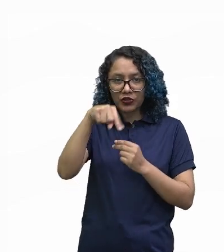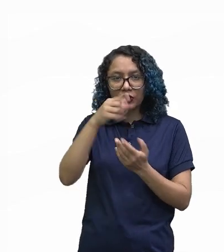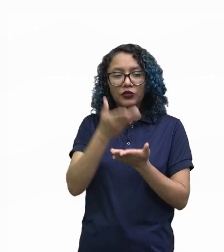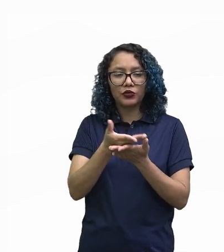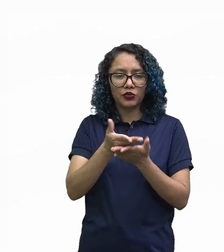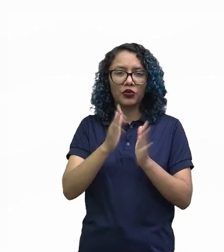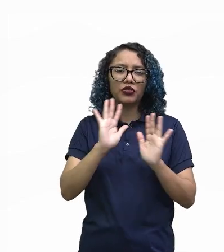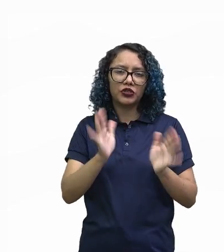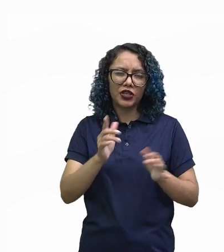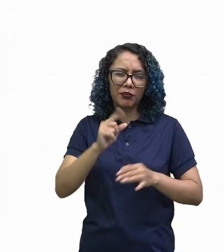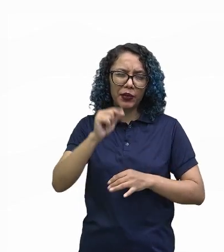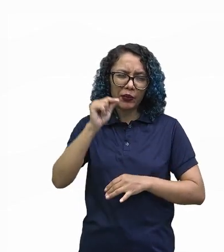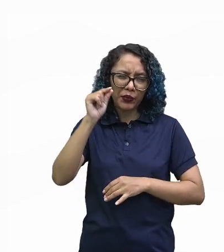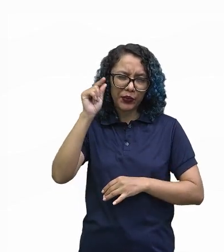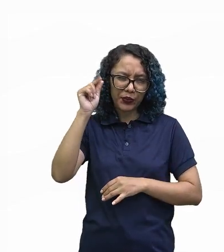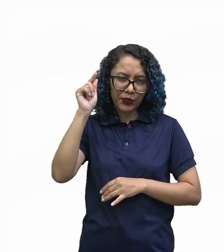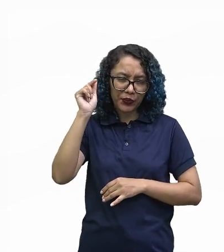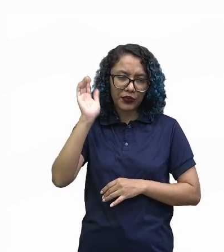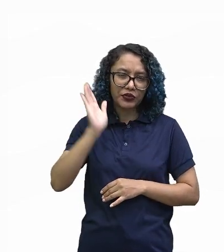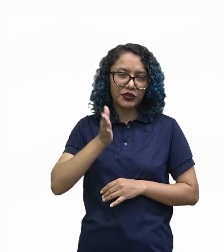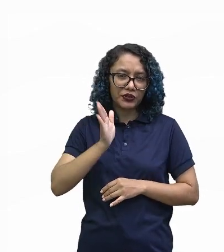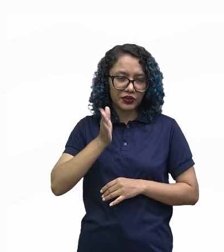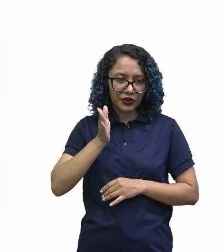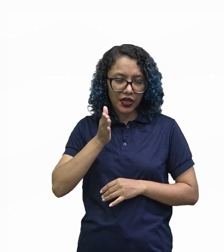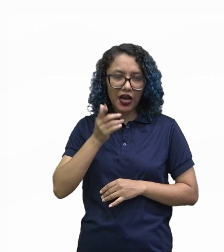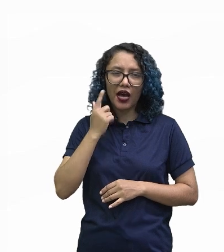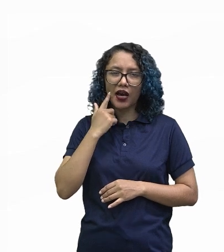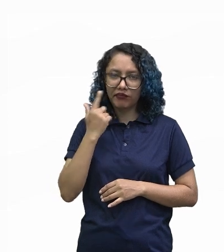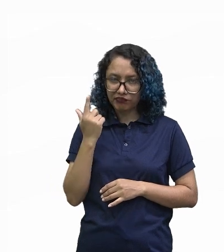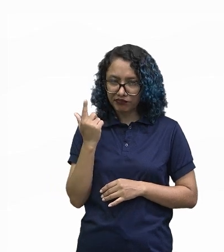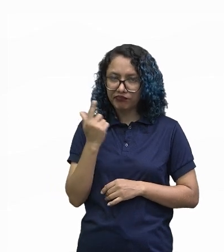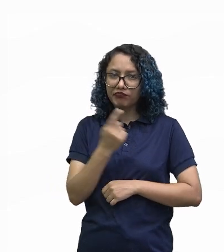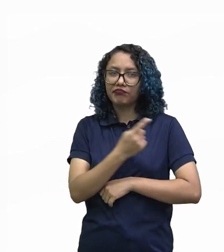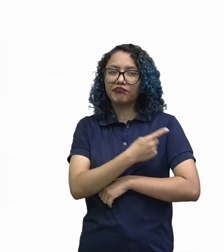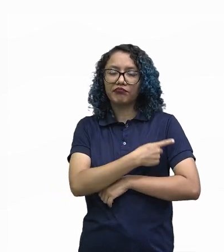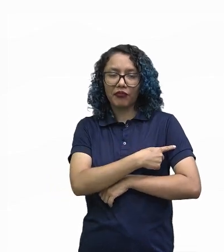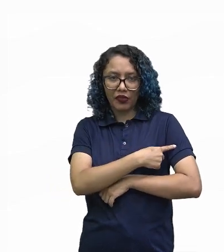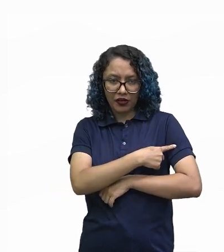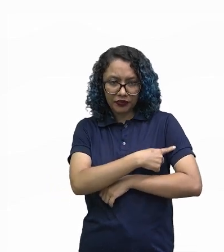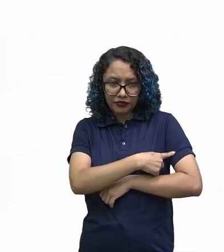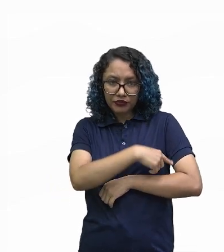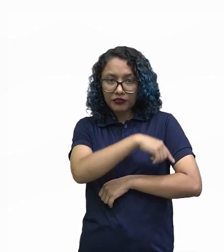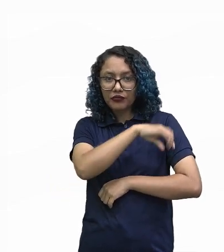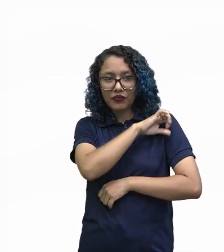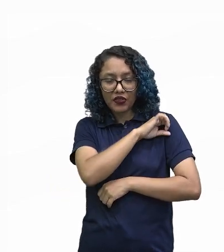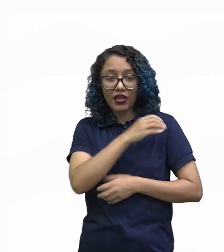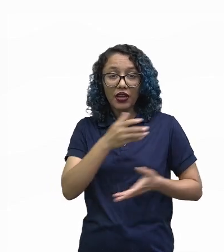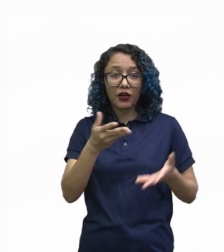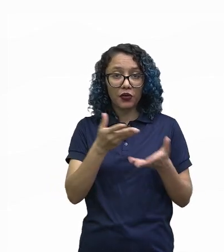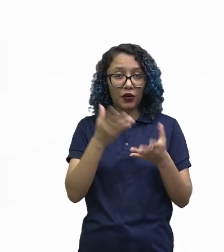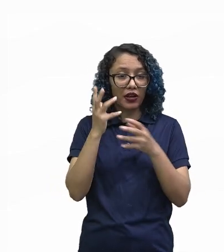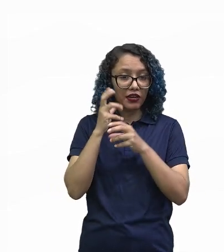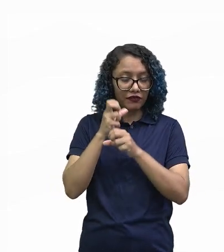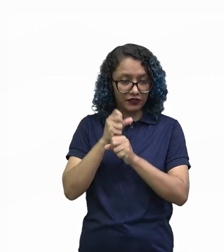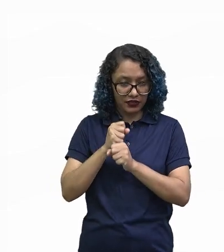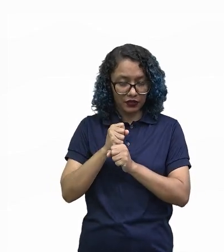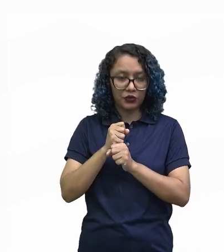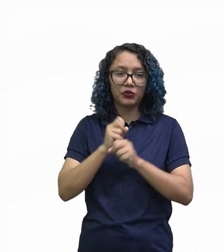estudaram há muito tempo atrás, no ensino fundamental, e agora a gente vai fazer uma revisão a